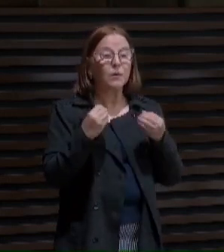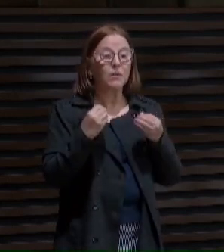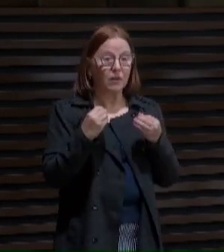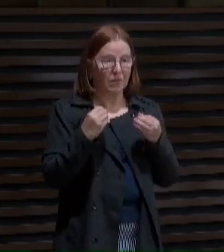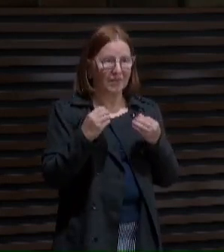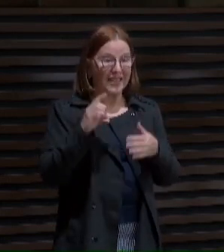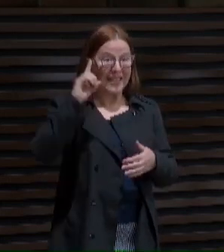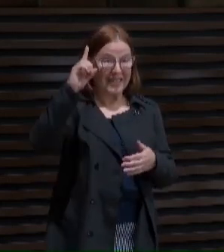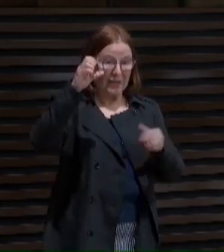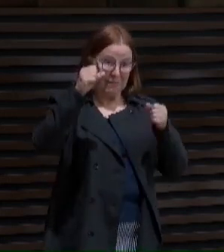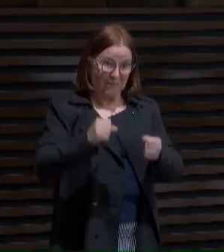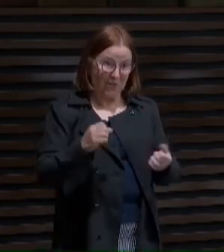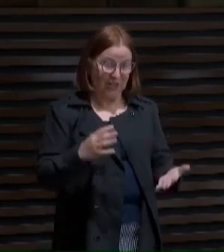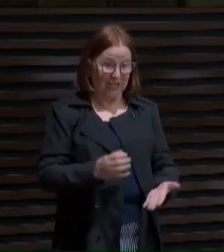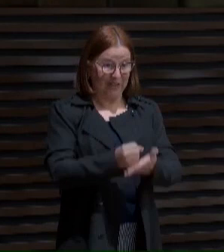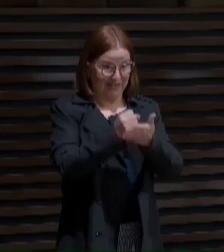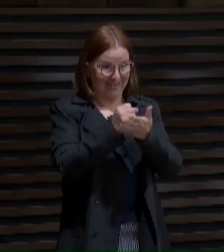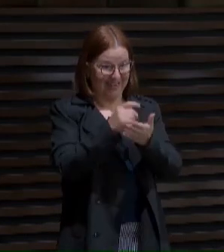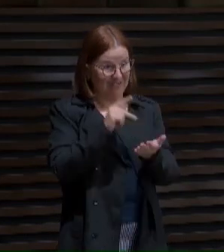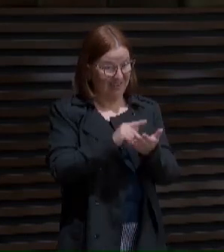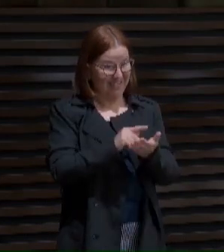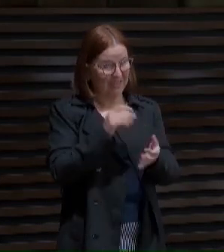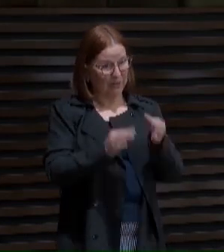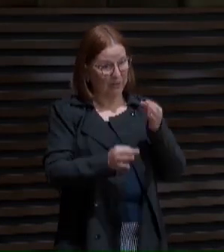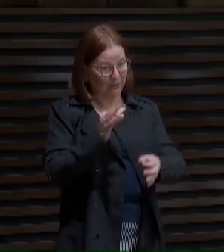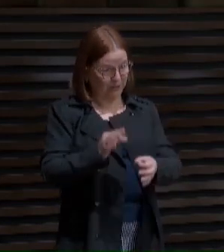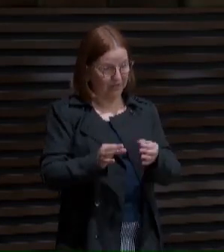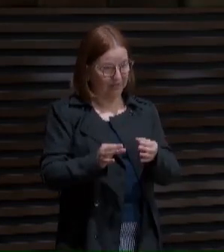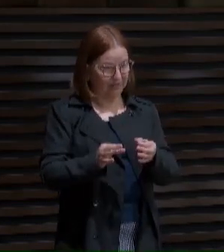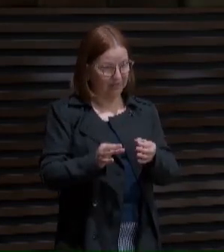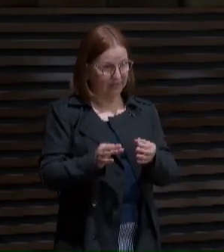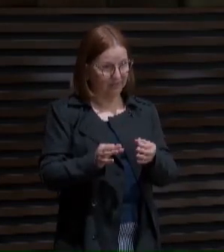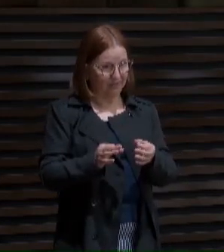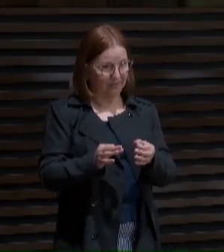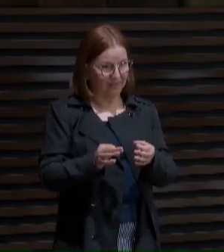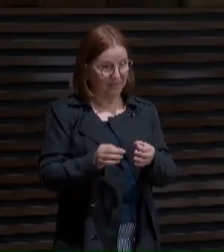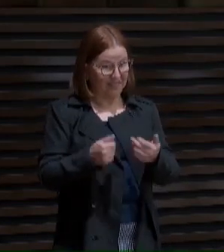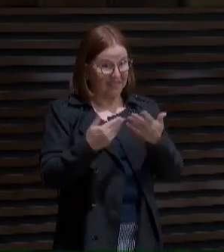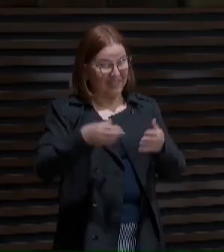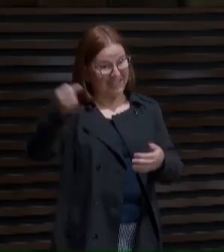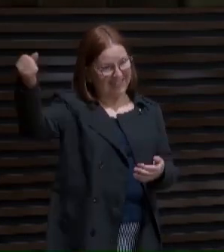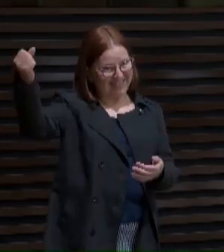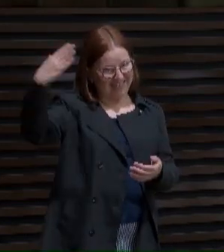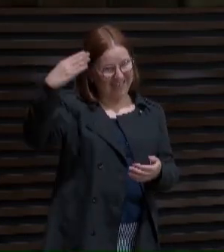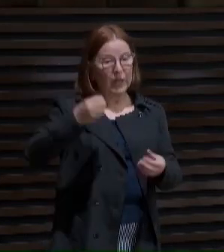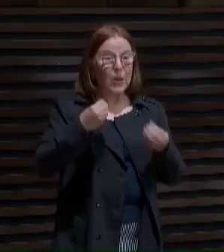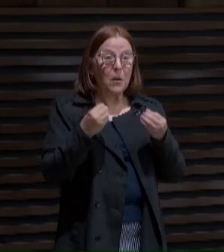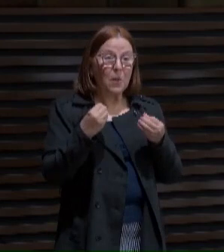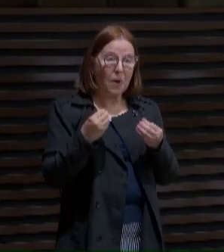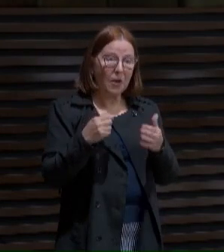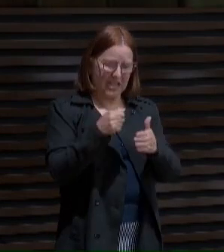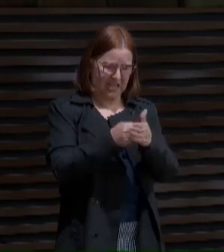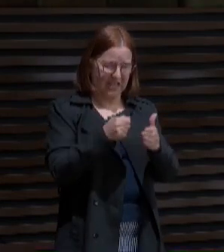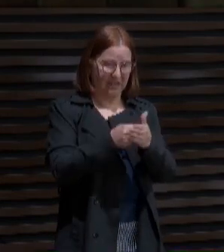Deus pode sustentar a verdadeira justiça e ainda assim oferecer graça? Como as exigências